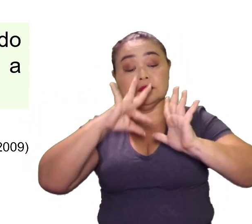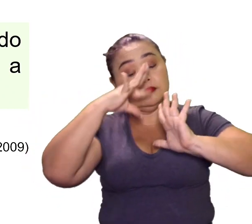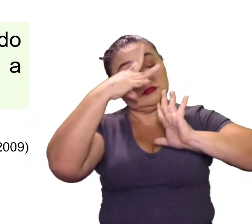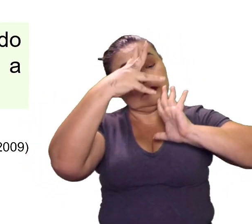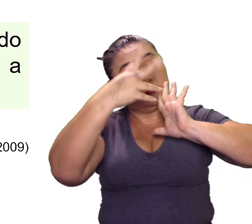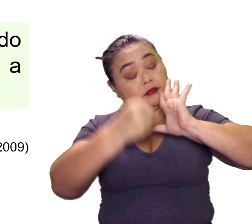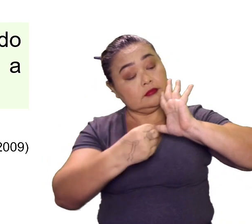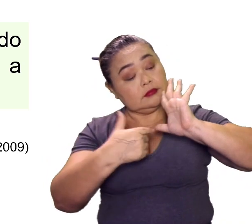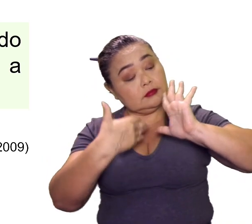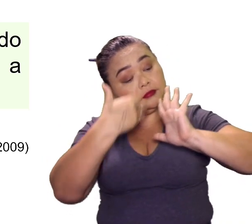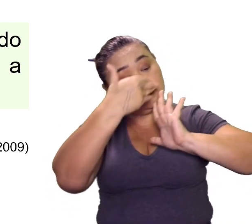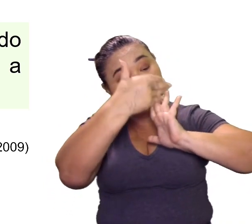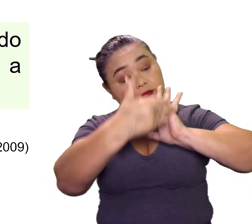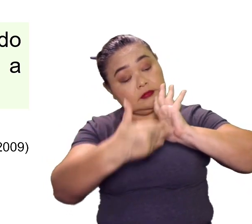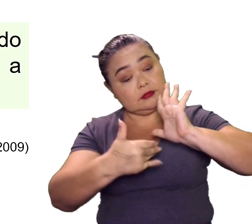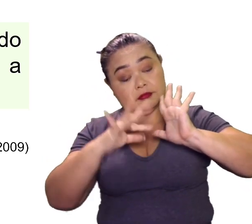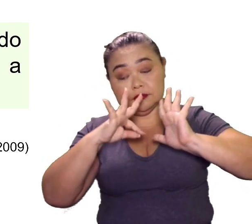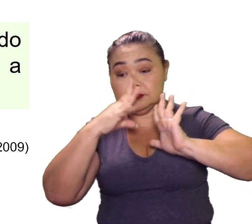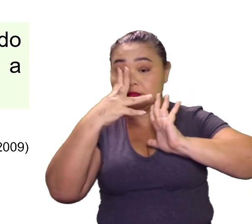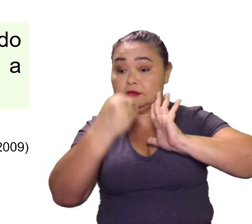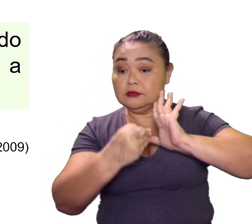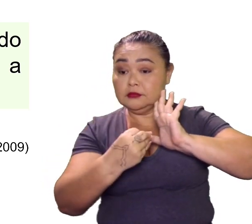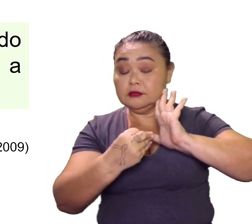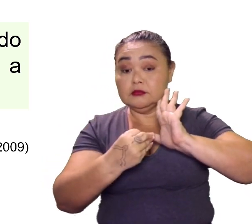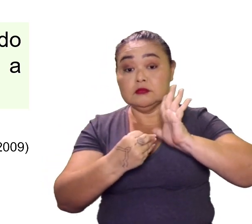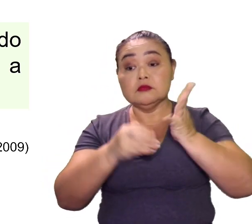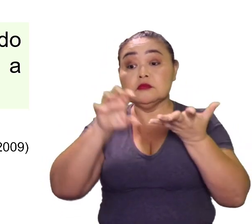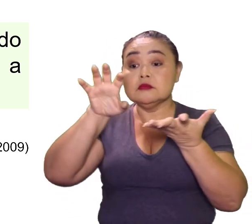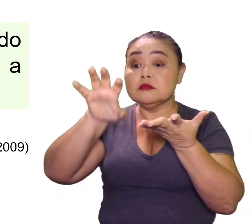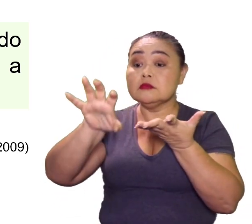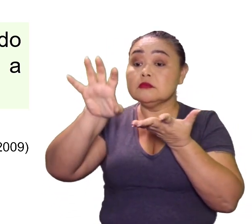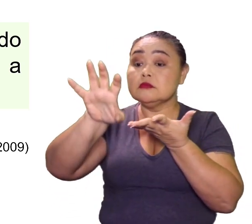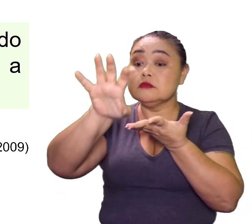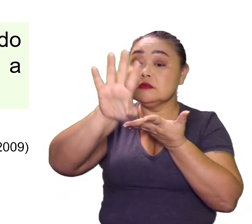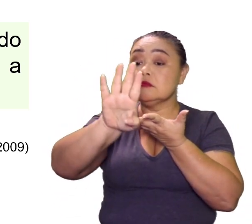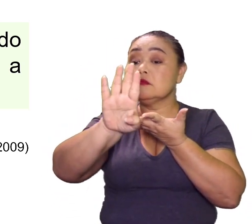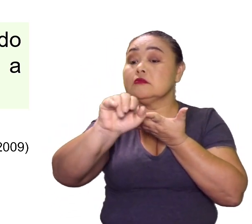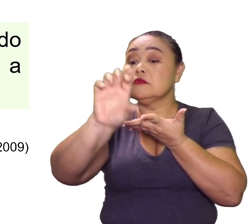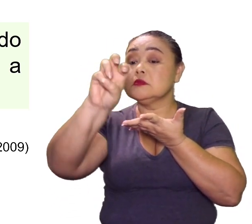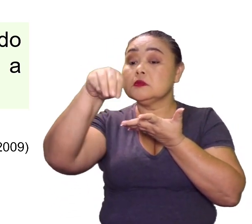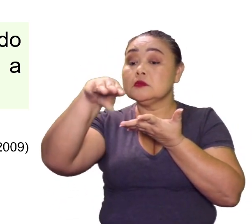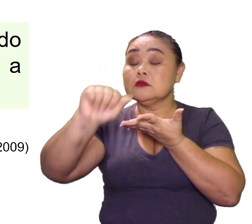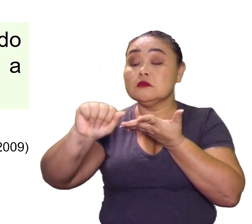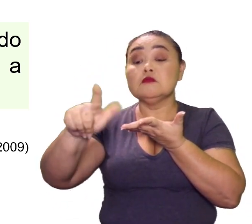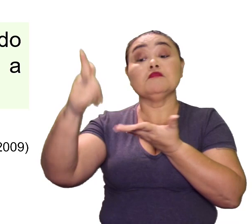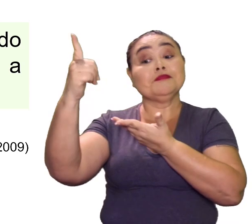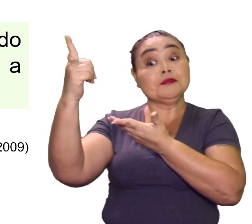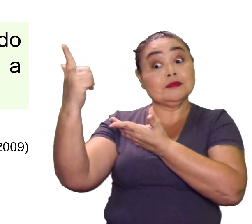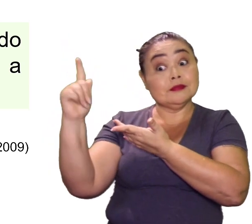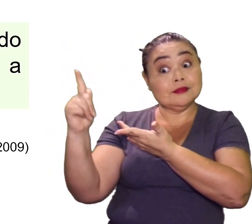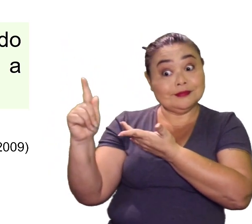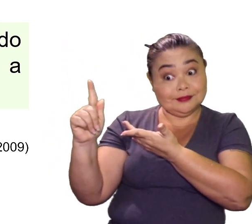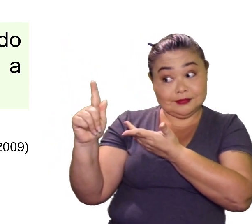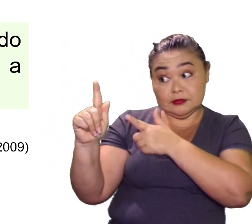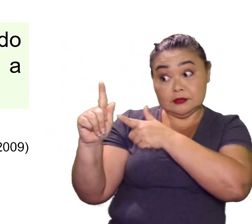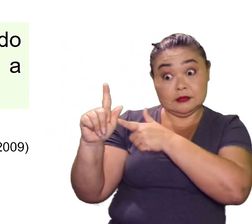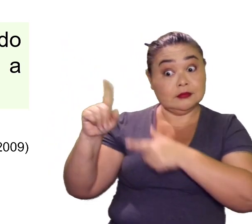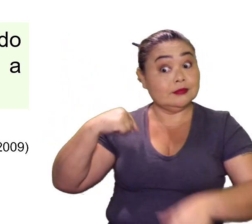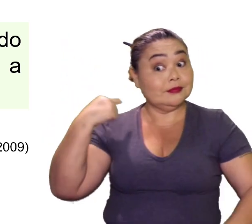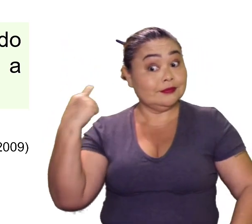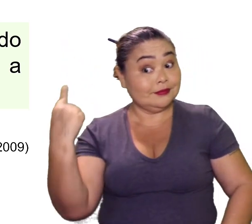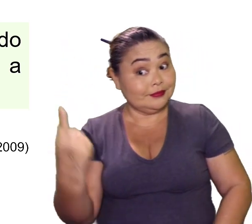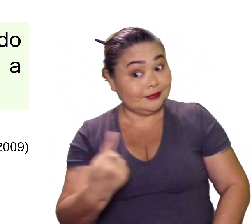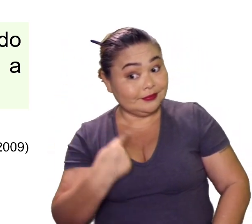nós estamos dentro de um grande bioma, né, Jorginho? E aí, olha só, geografia... A gente sabe que nós,